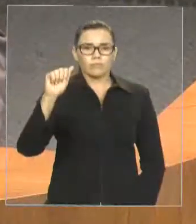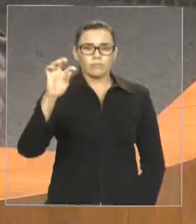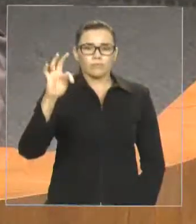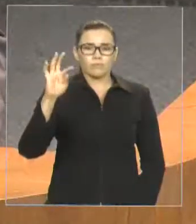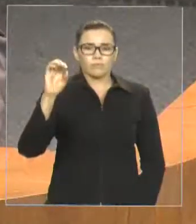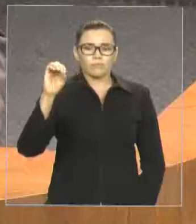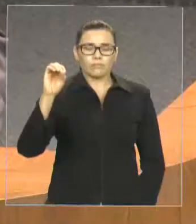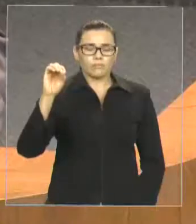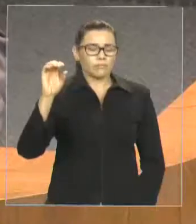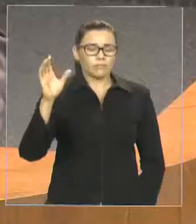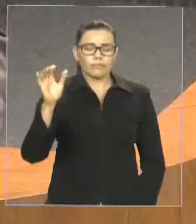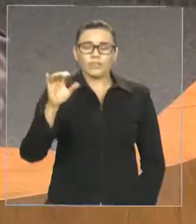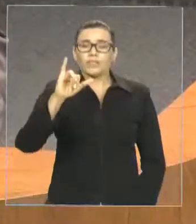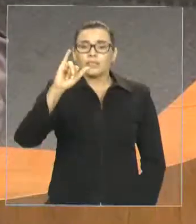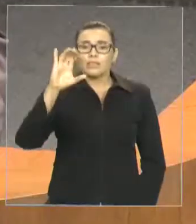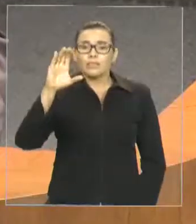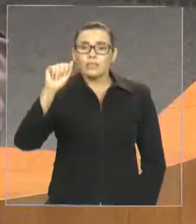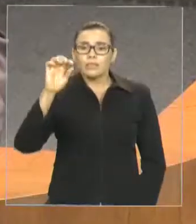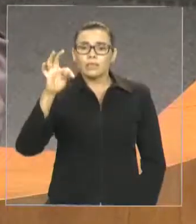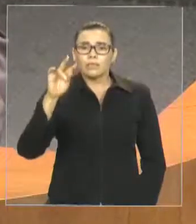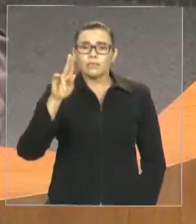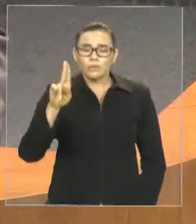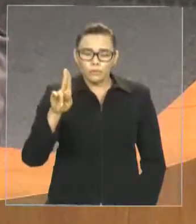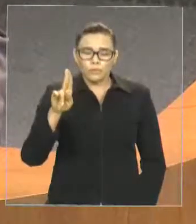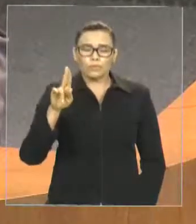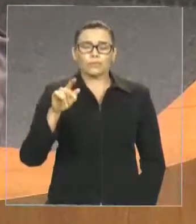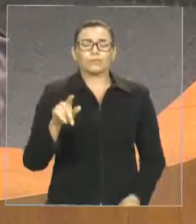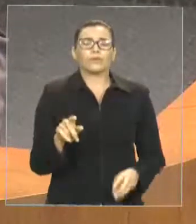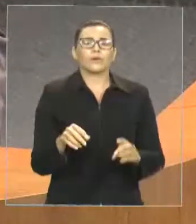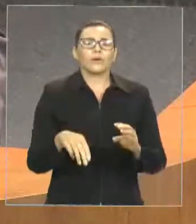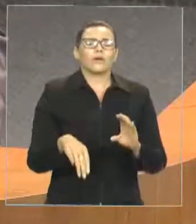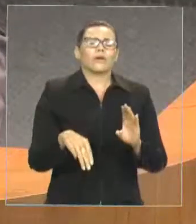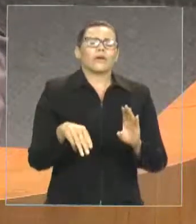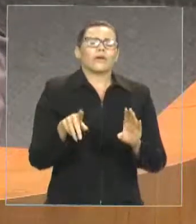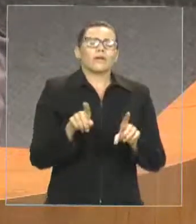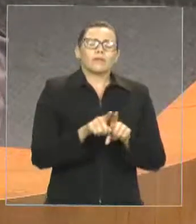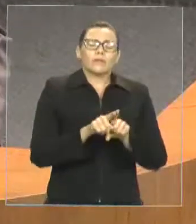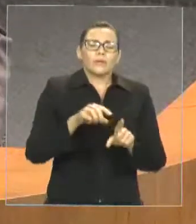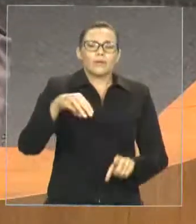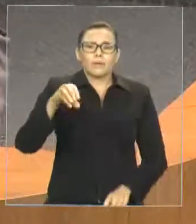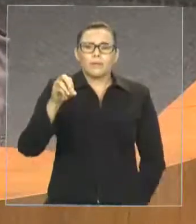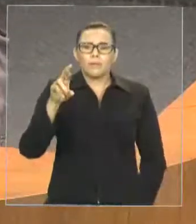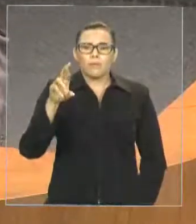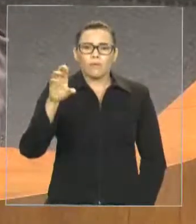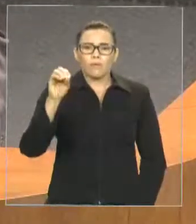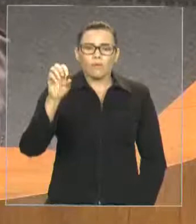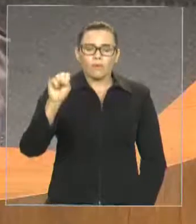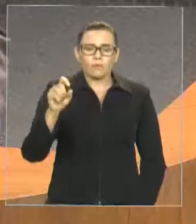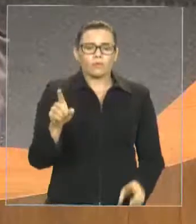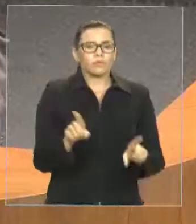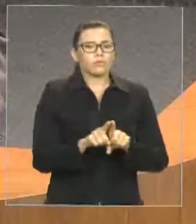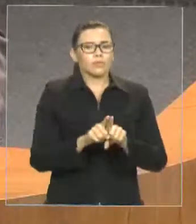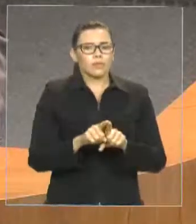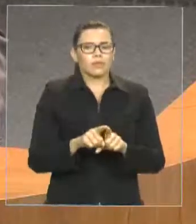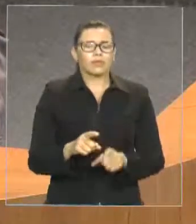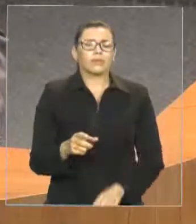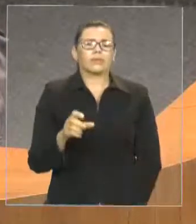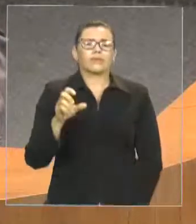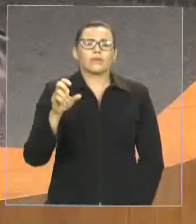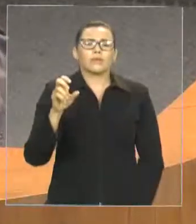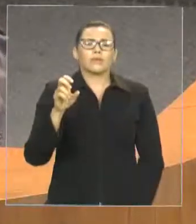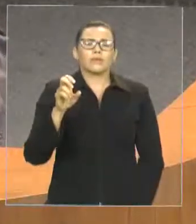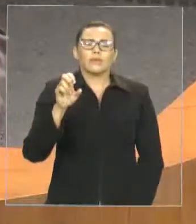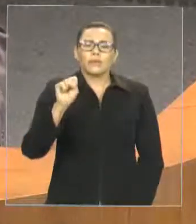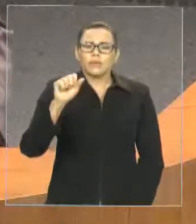Lumiar, Presidente Juscelino, perdão, Passo Lumiar é da ilha, Presidente Juscelino, Rosário, Santa Rita, são esses